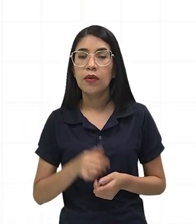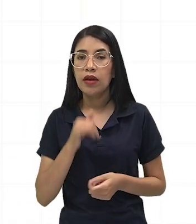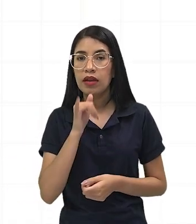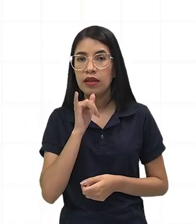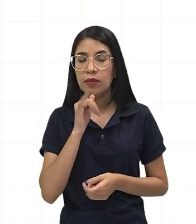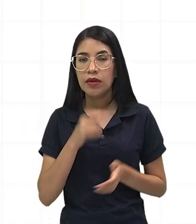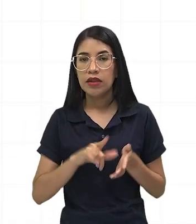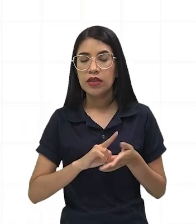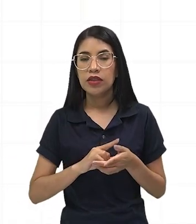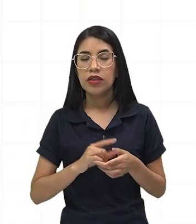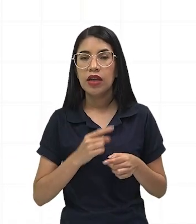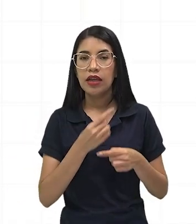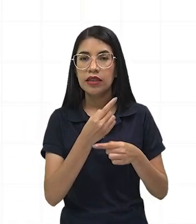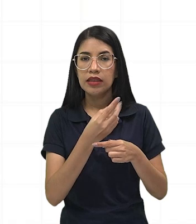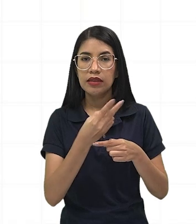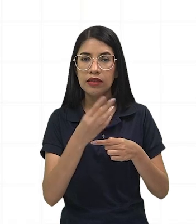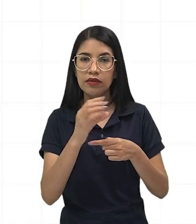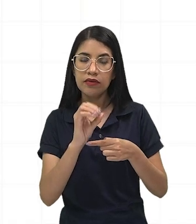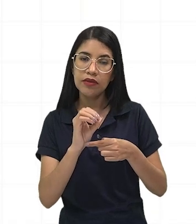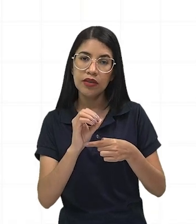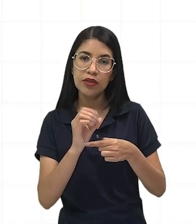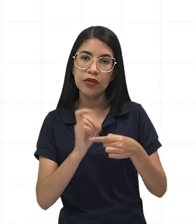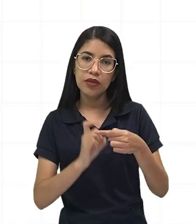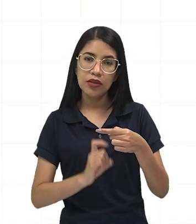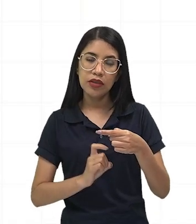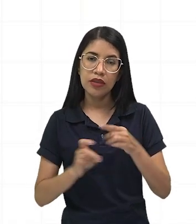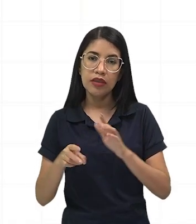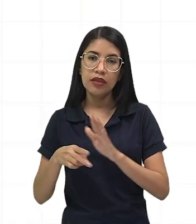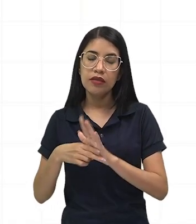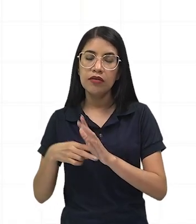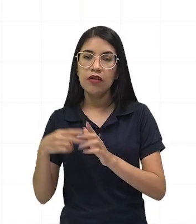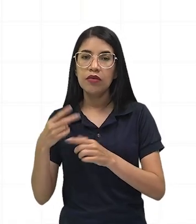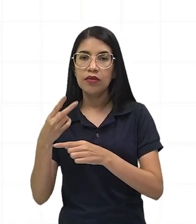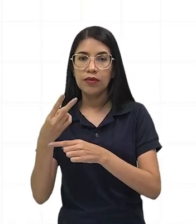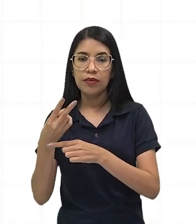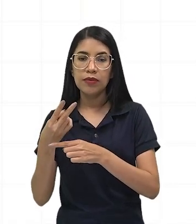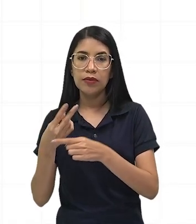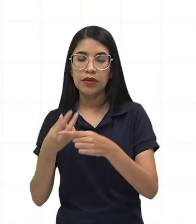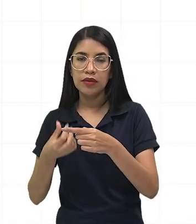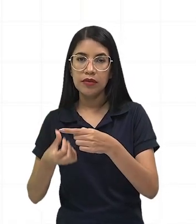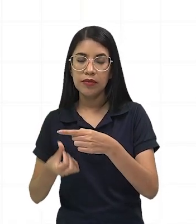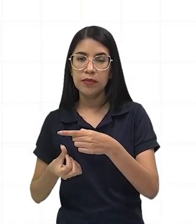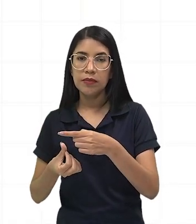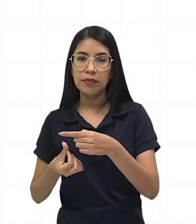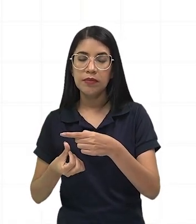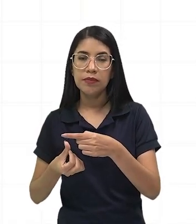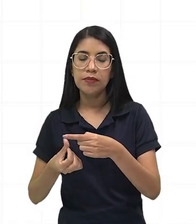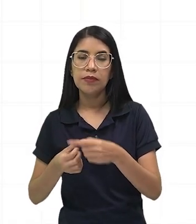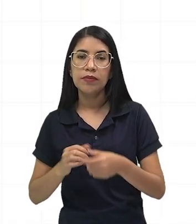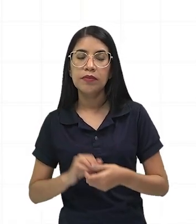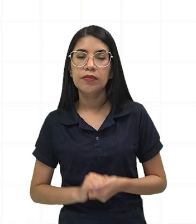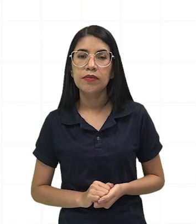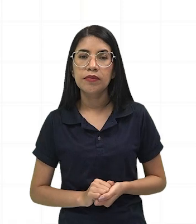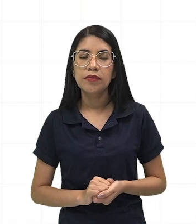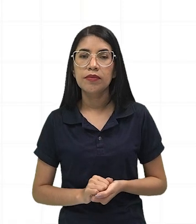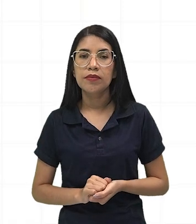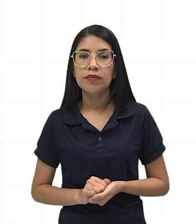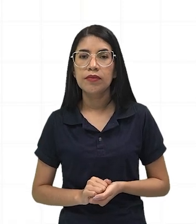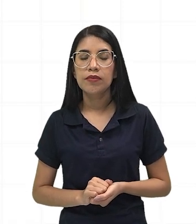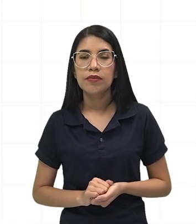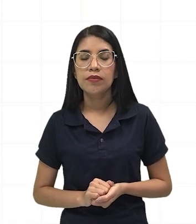tínhamos aqui, ó, a montagem inicial. Ó. 120 está para x, assim como 2 está